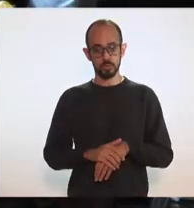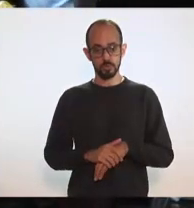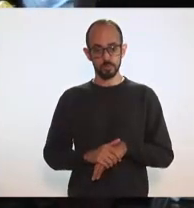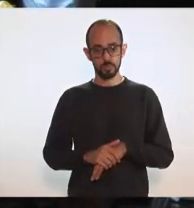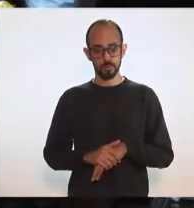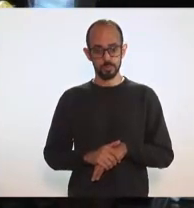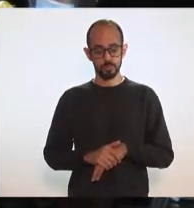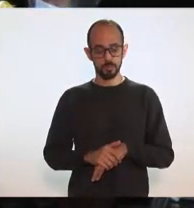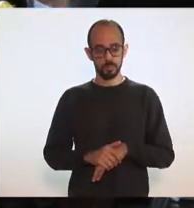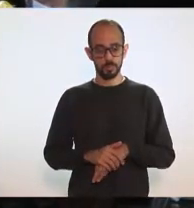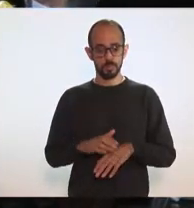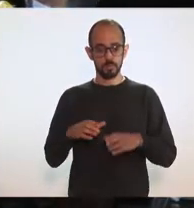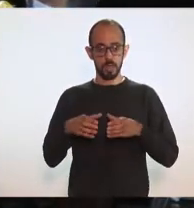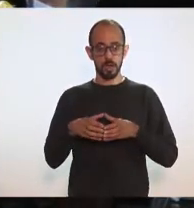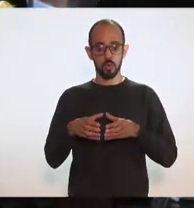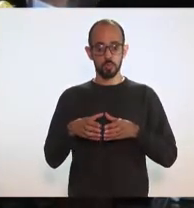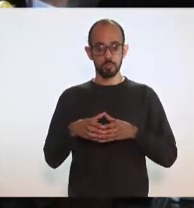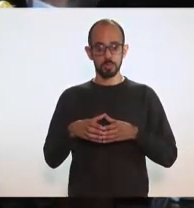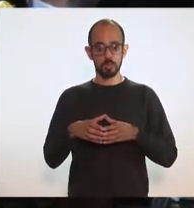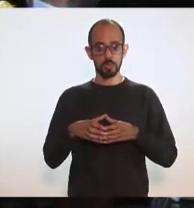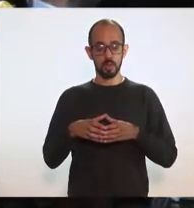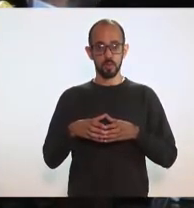de Orçamento, deputado Márcio Canella.